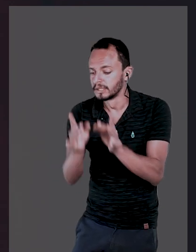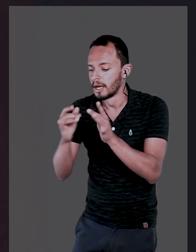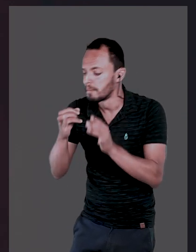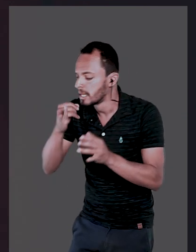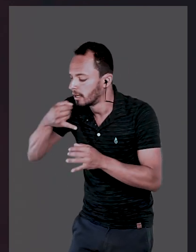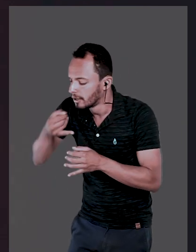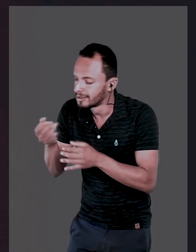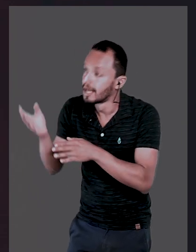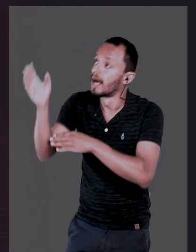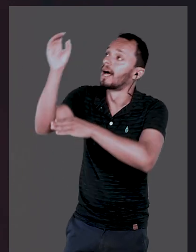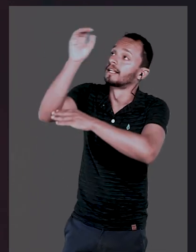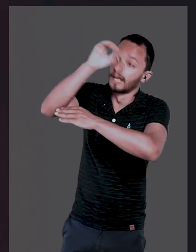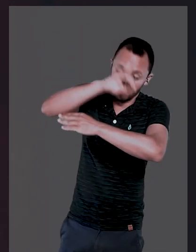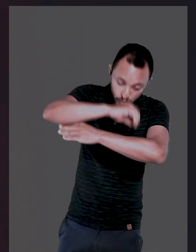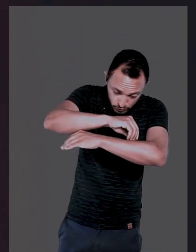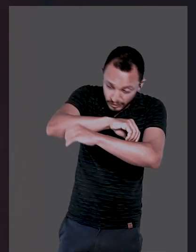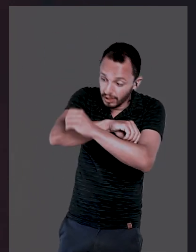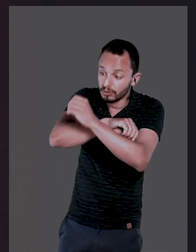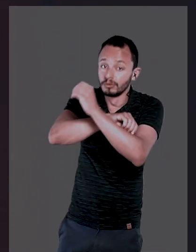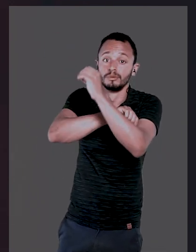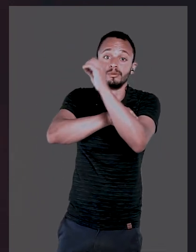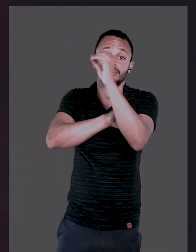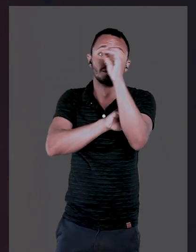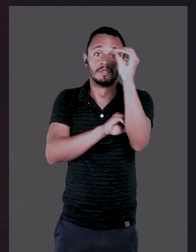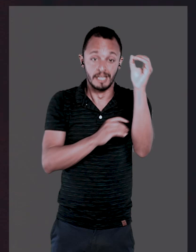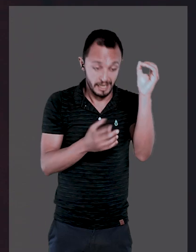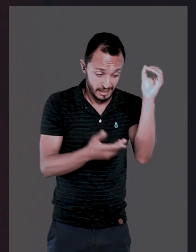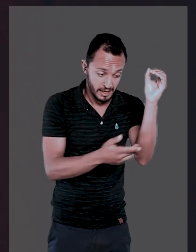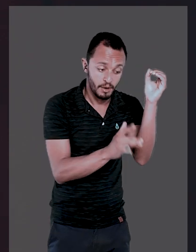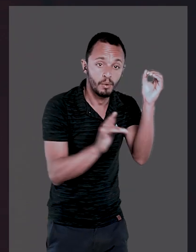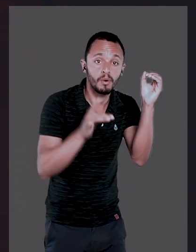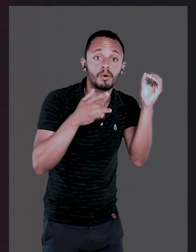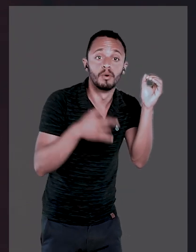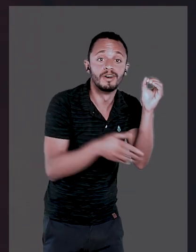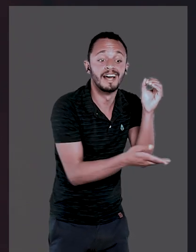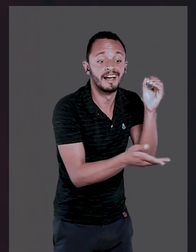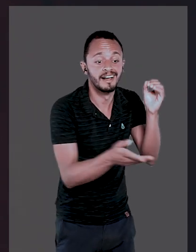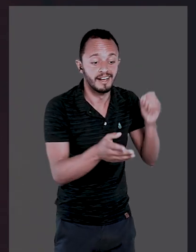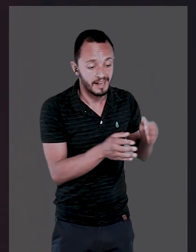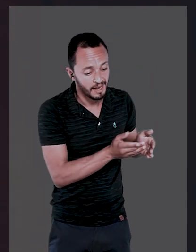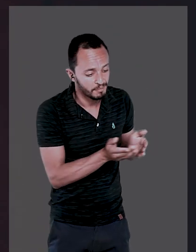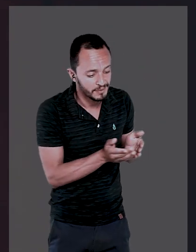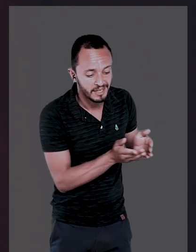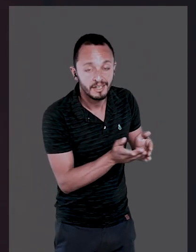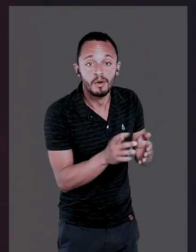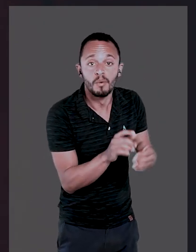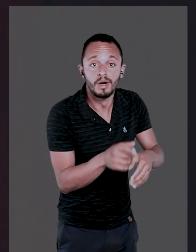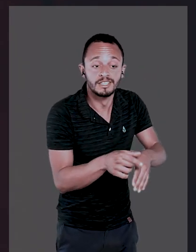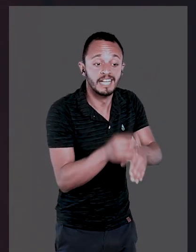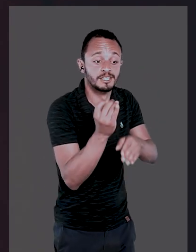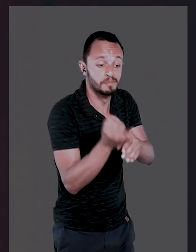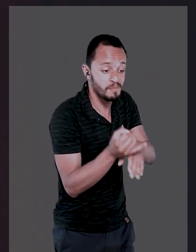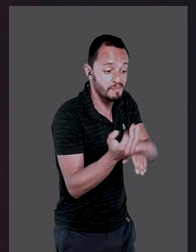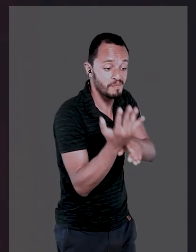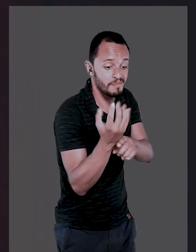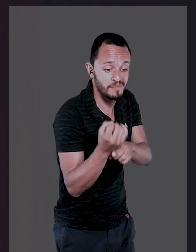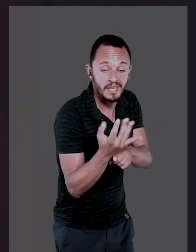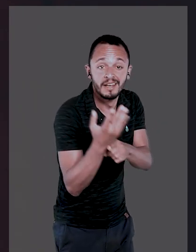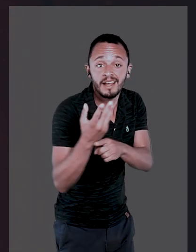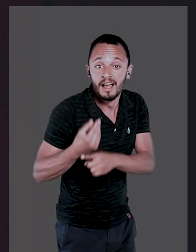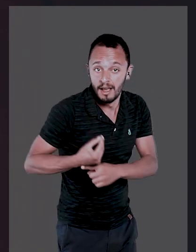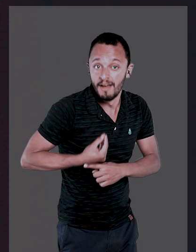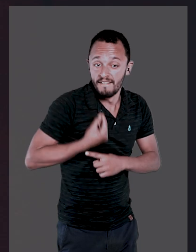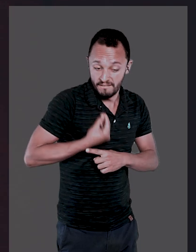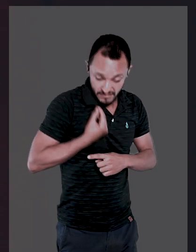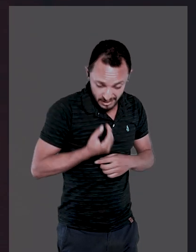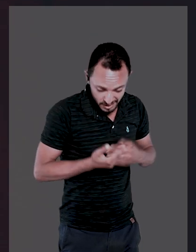As tribos da melancolia são da noite e da luz do dia. Ouro da capitania, quantas